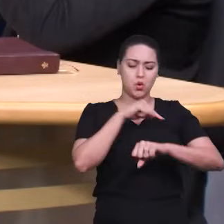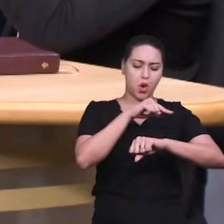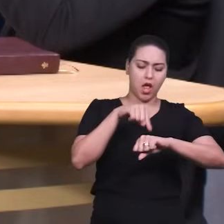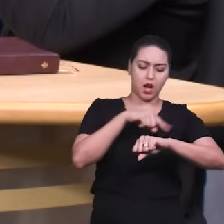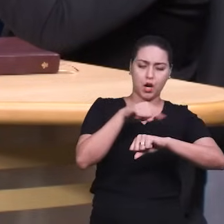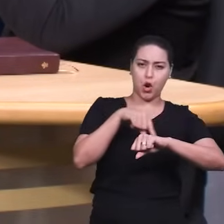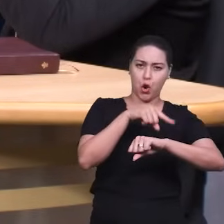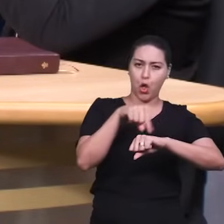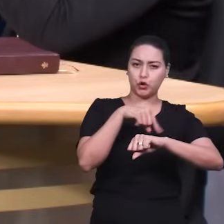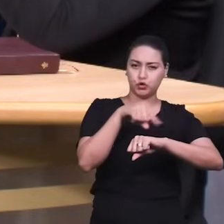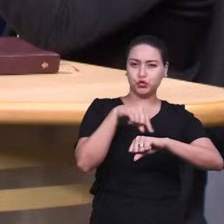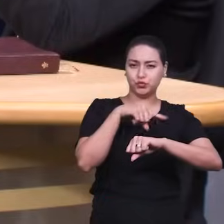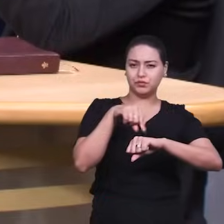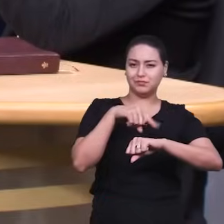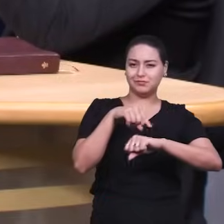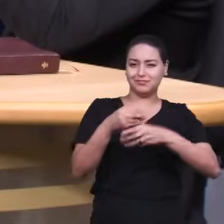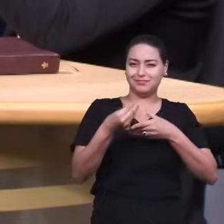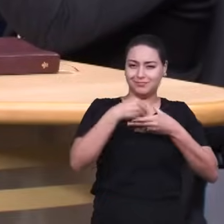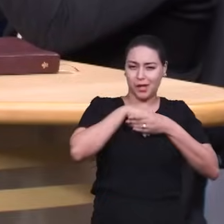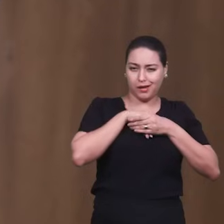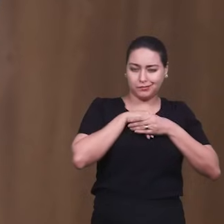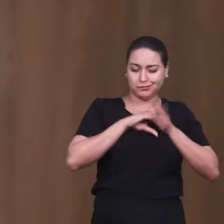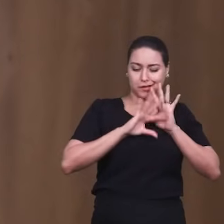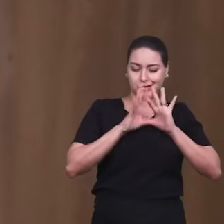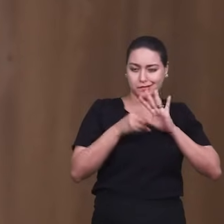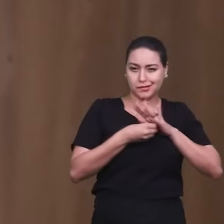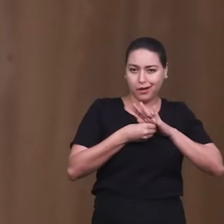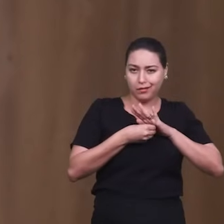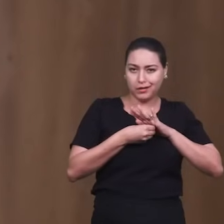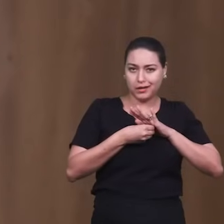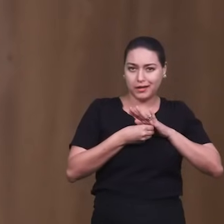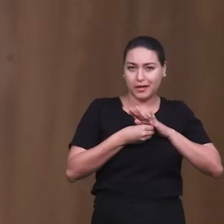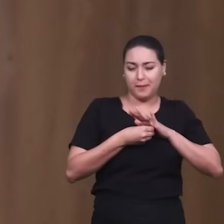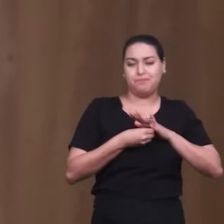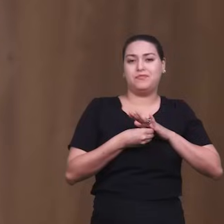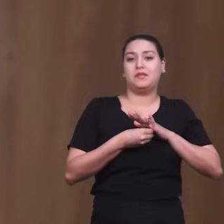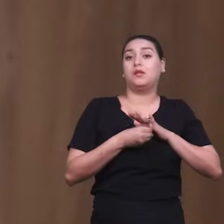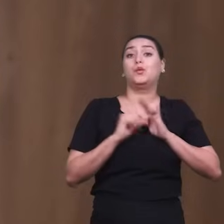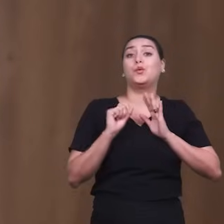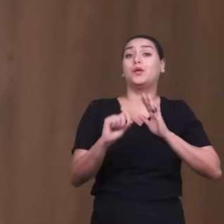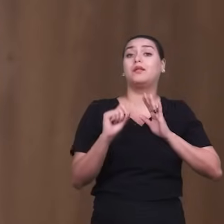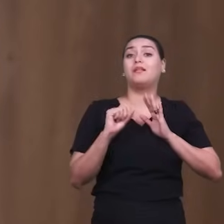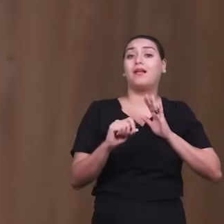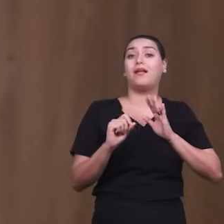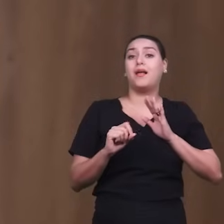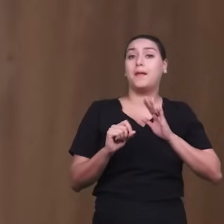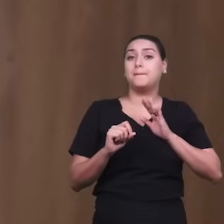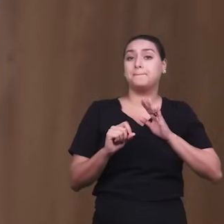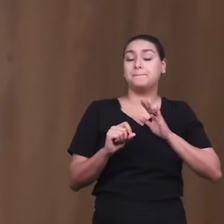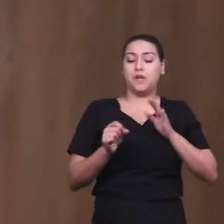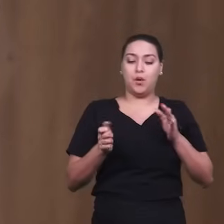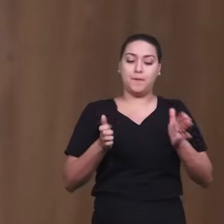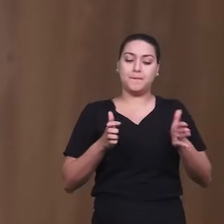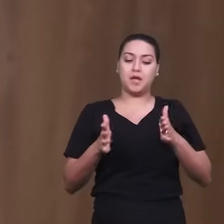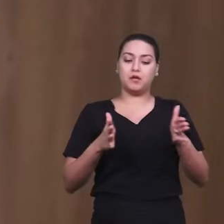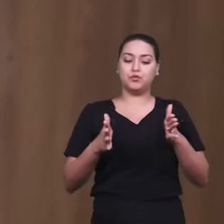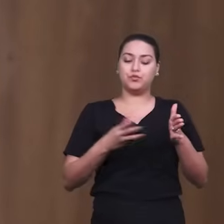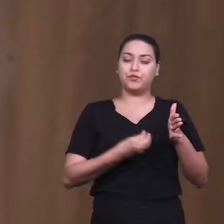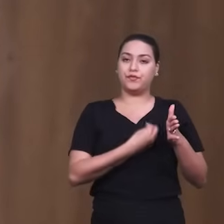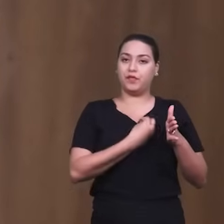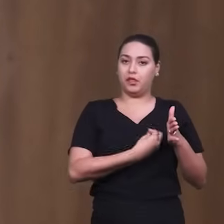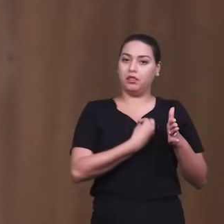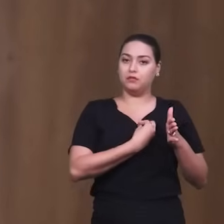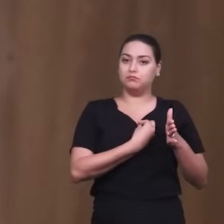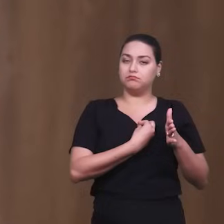um relógio, uma espécie de um relógio molecular, que como se ele determinasse